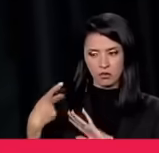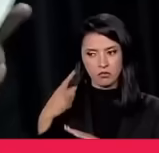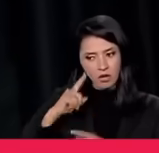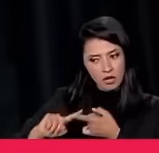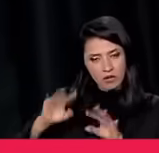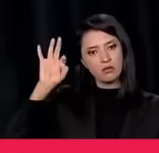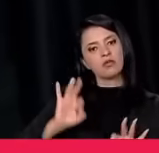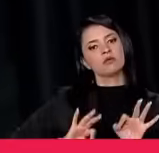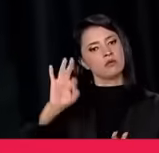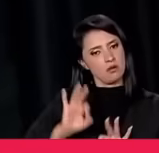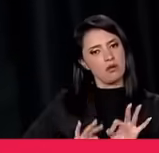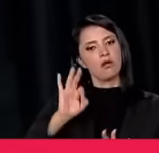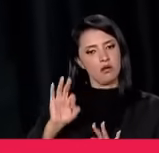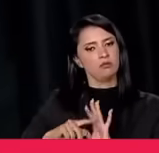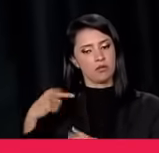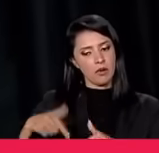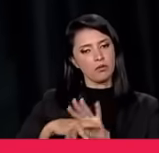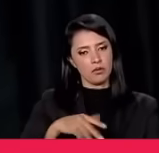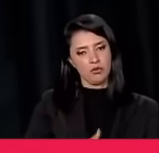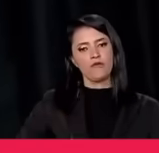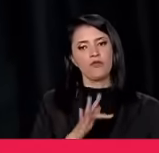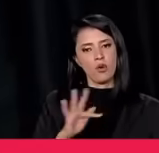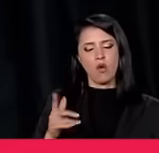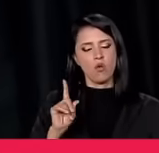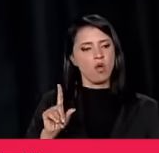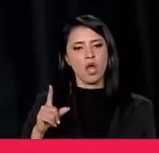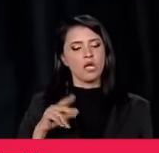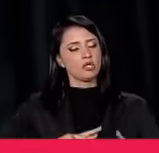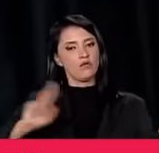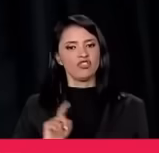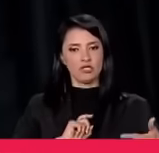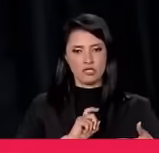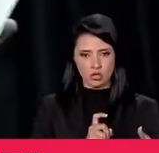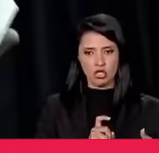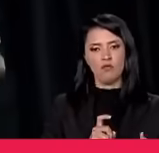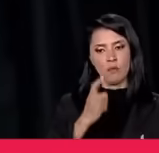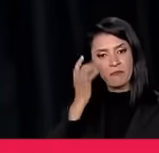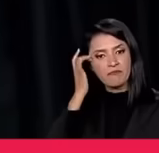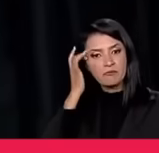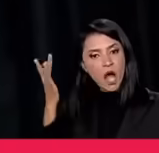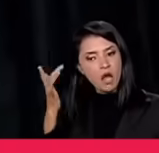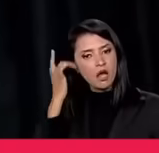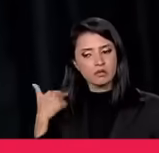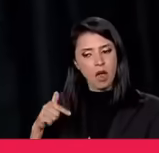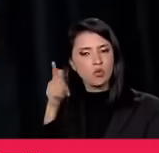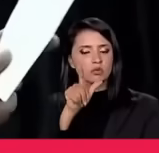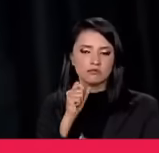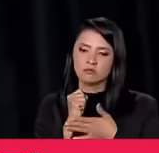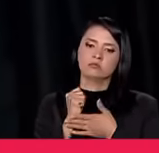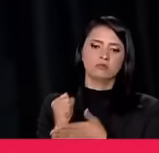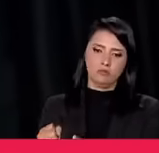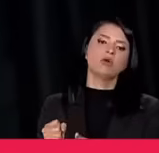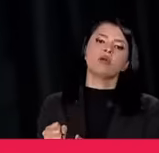articular, organizar as ações do governo federal, sem ter o caráter executivo, mas para facilitar o trabalho, para